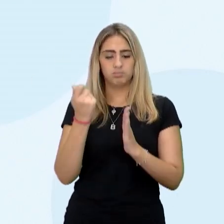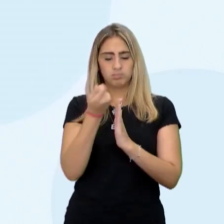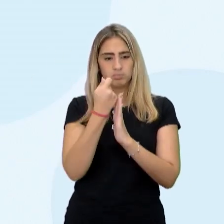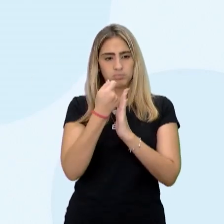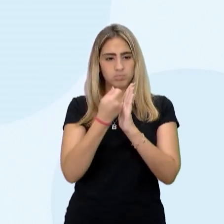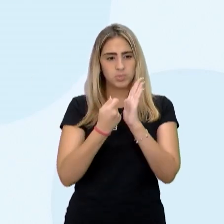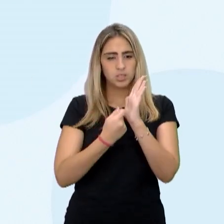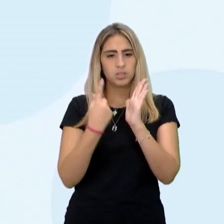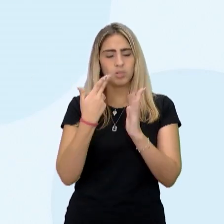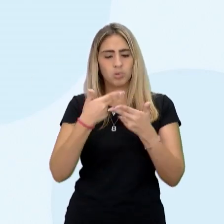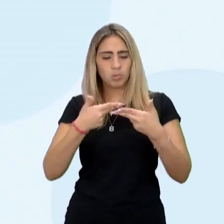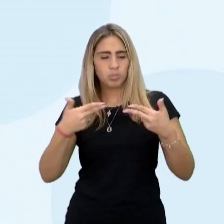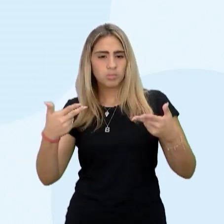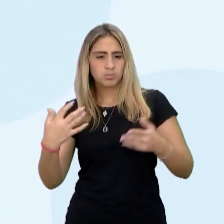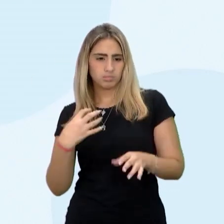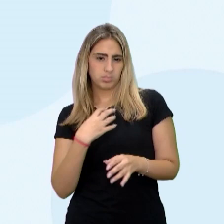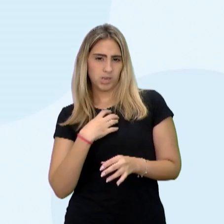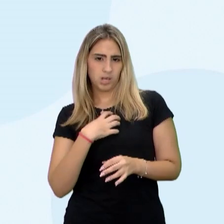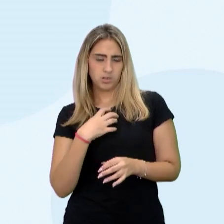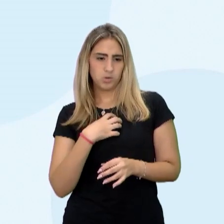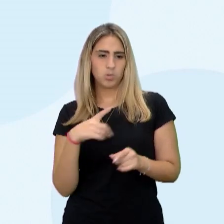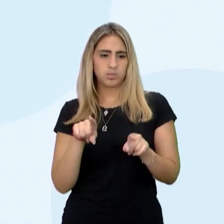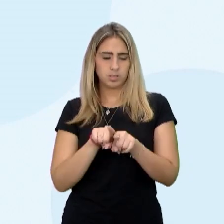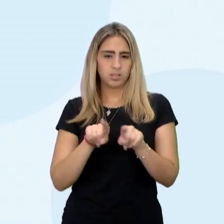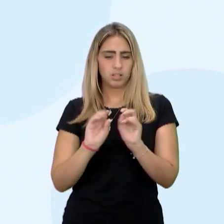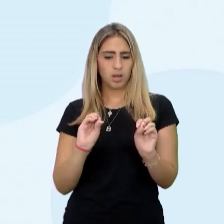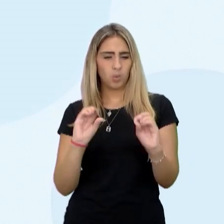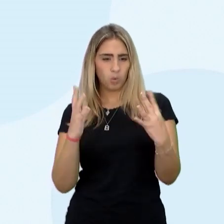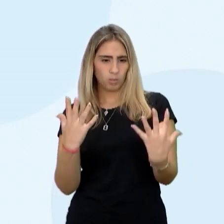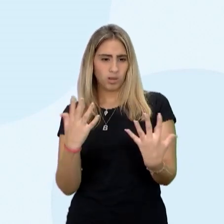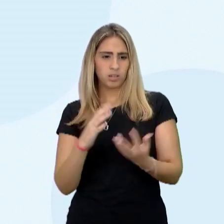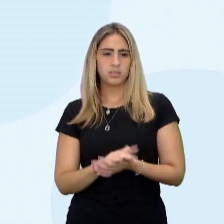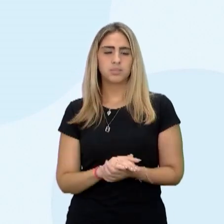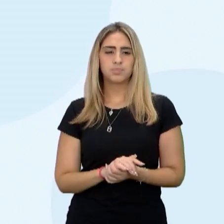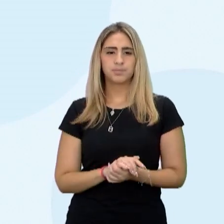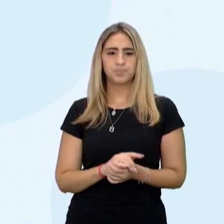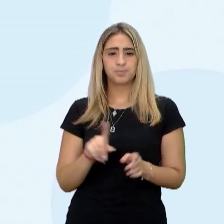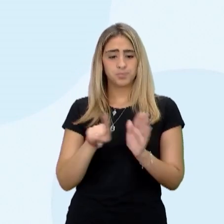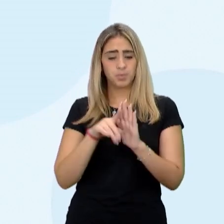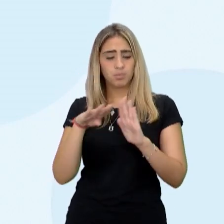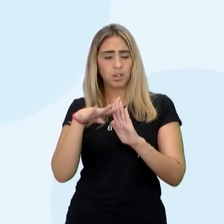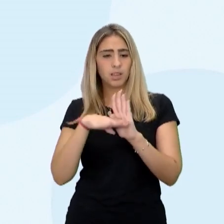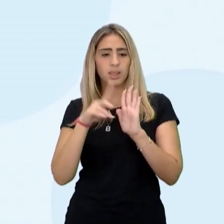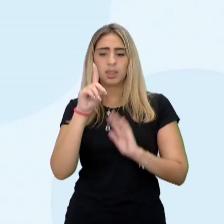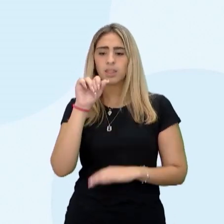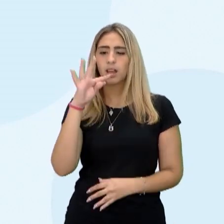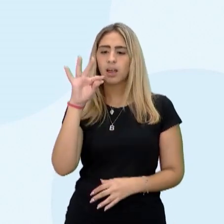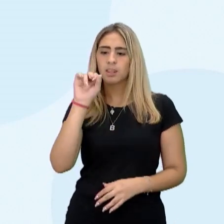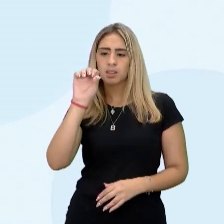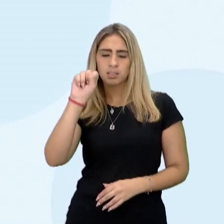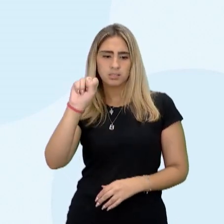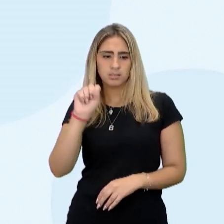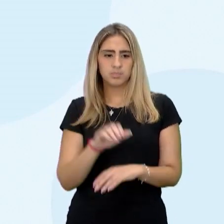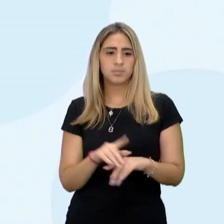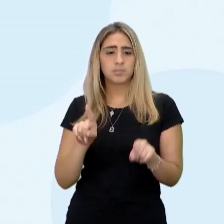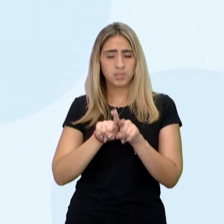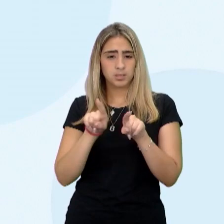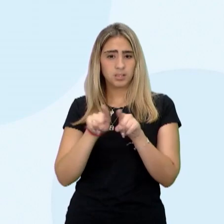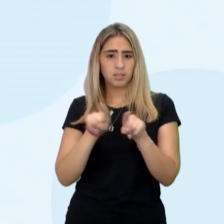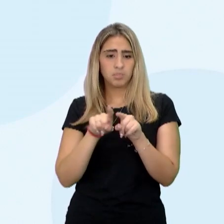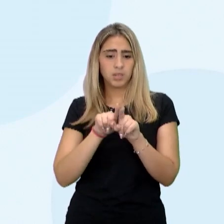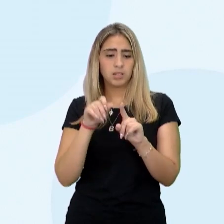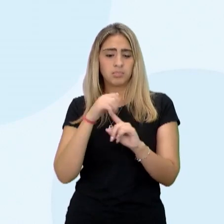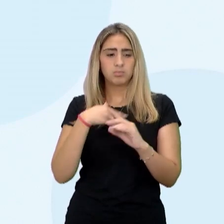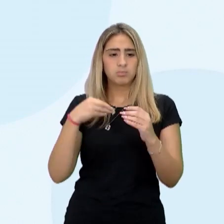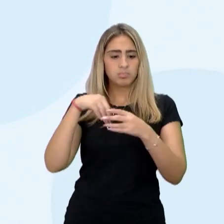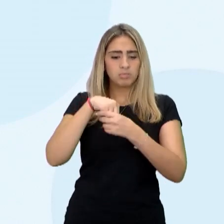alguma situação, datar essa situação, né, para a gente se organizar e, principalmente, socializar.